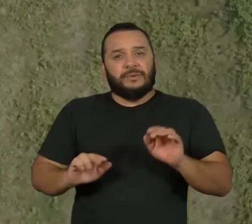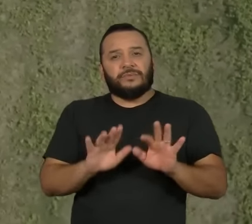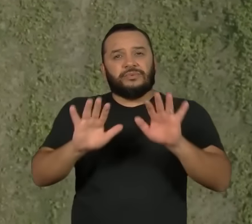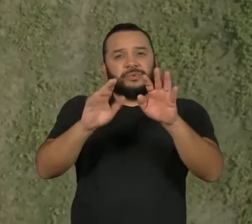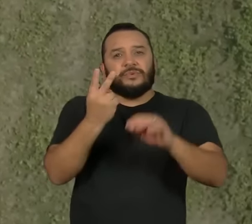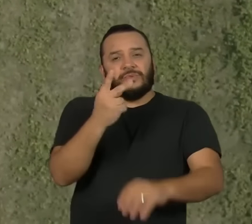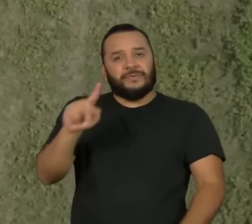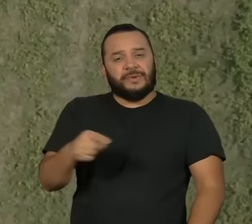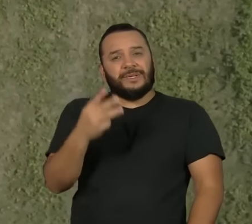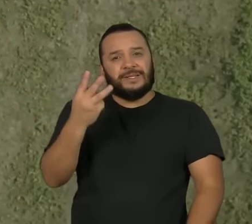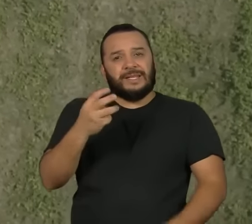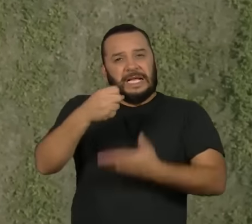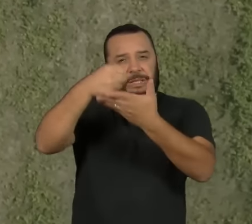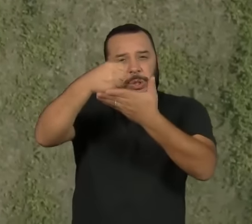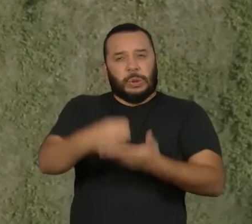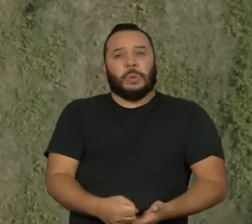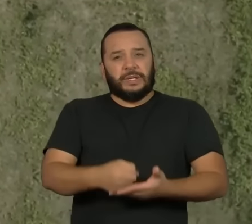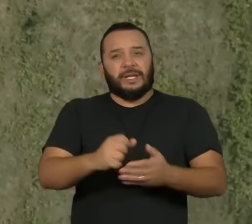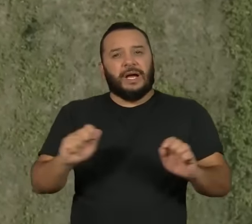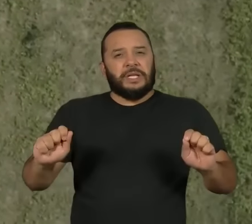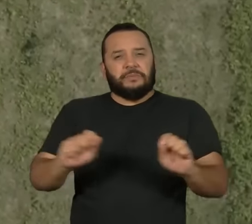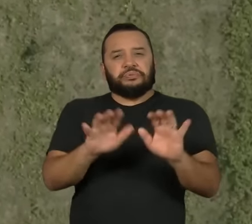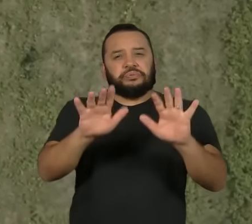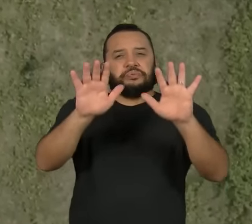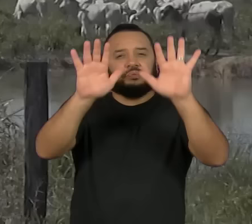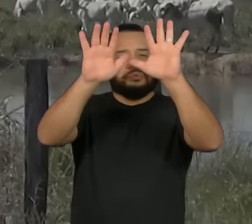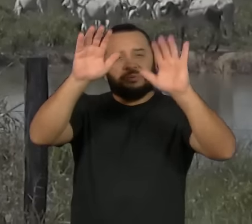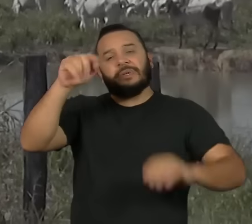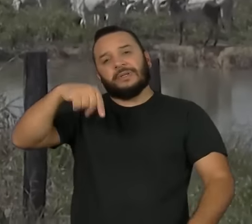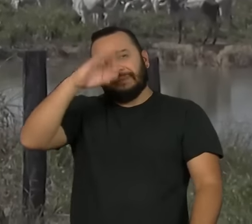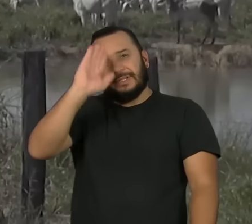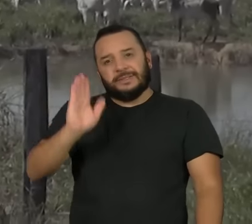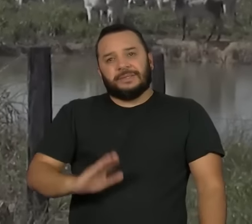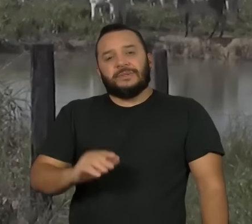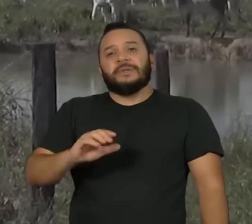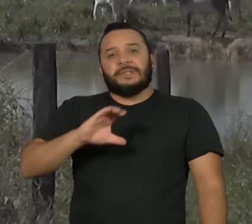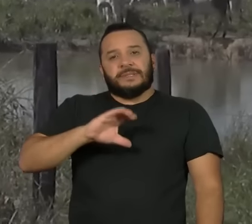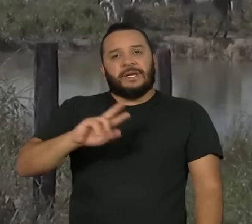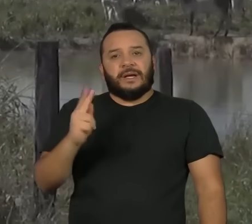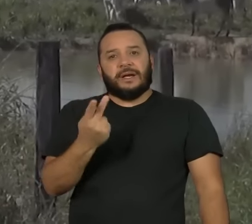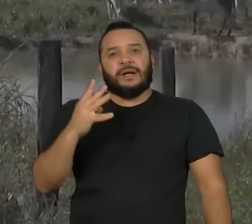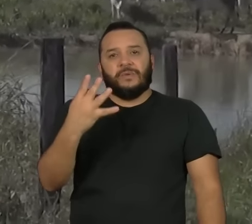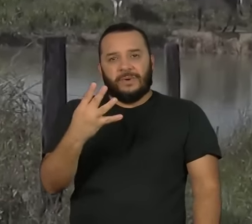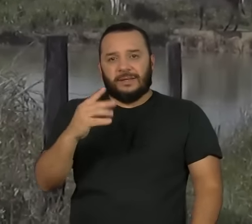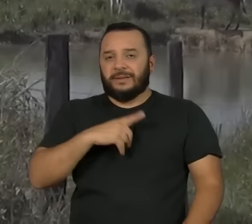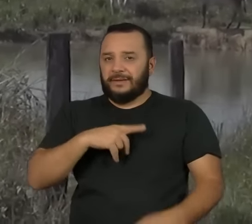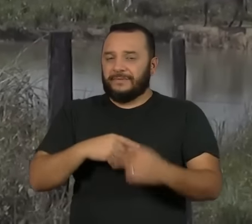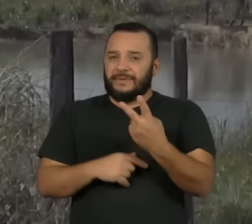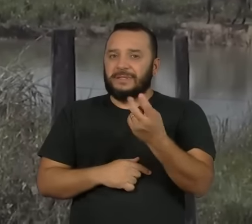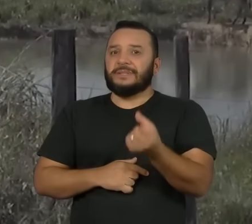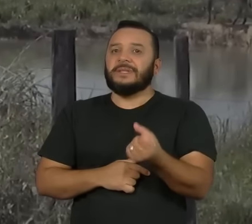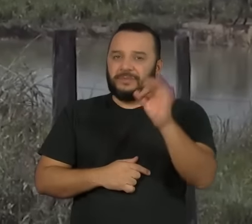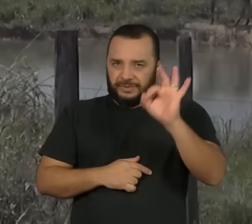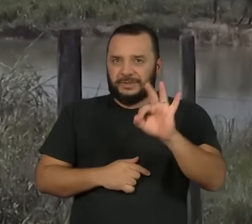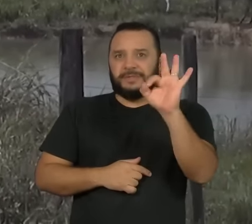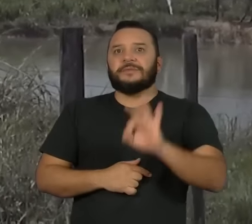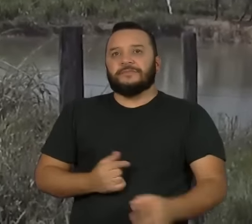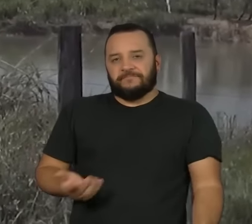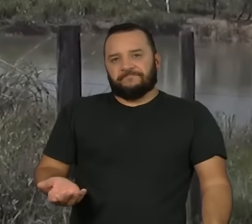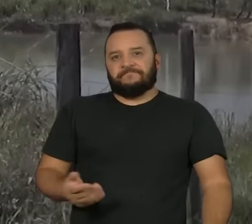toneladas brutas de gases de efeito estufa pelo país. O metano representou 26% das emissões.